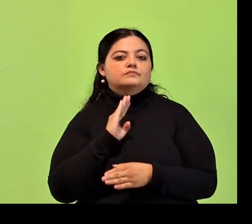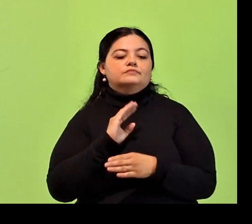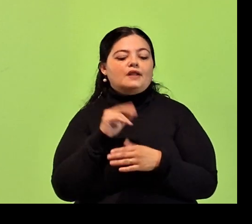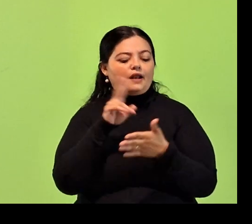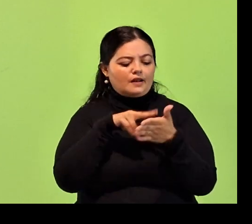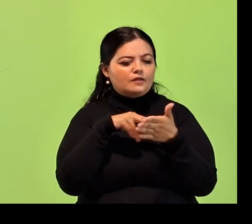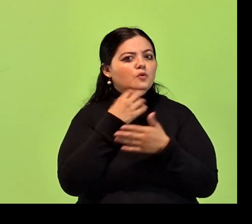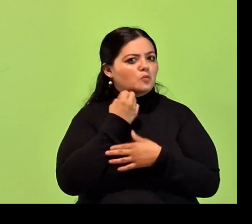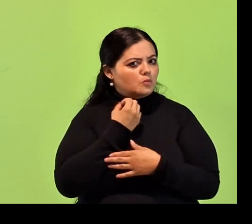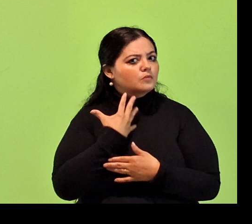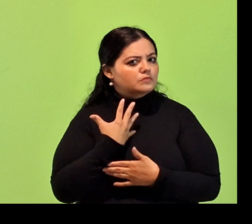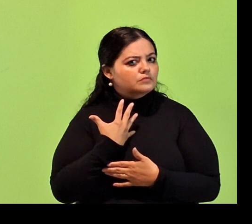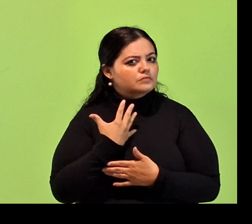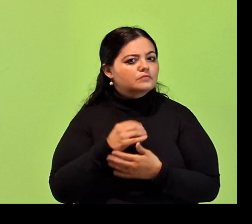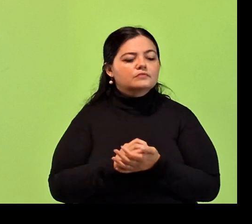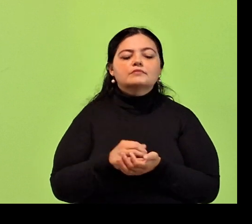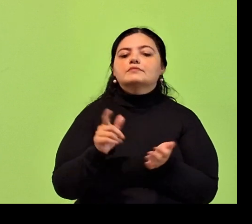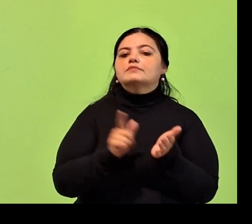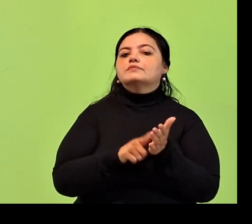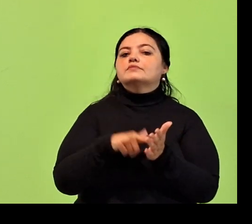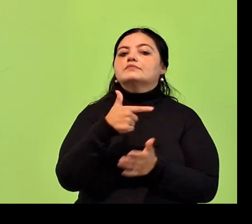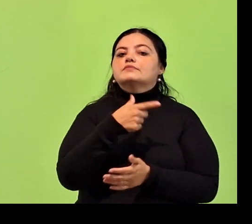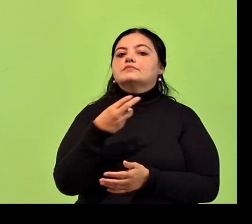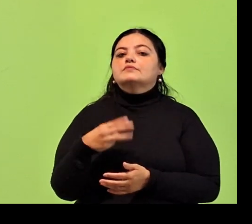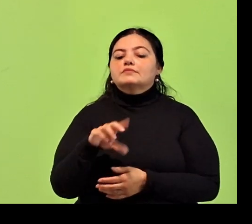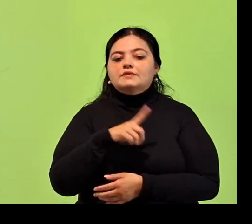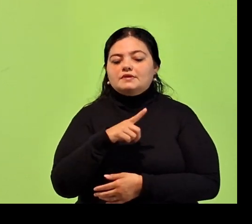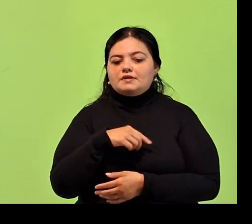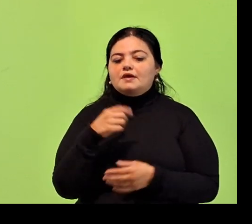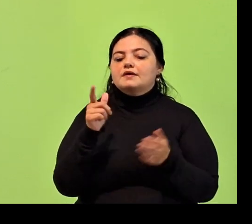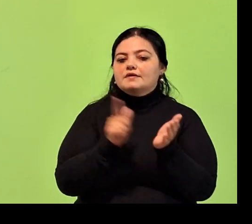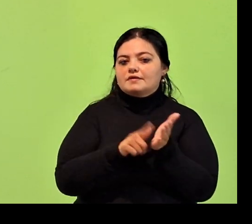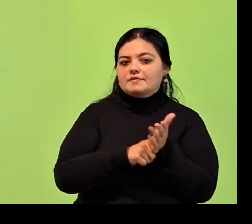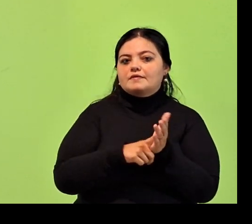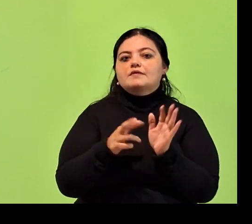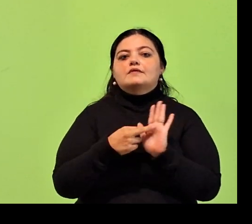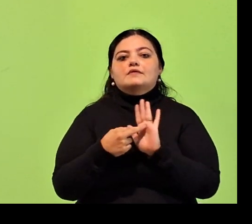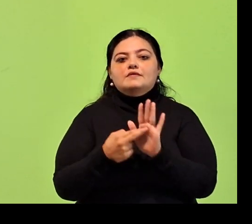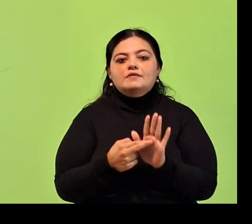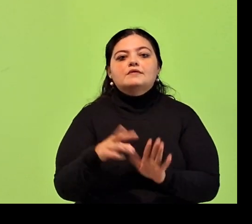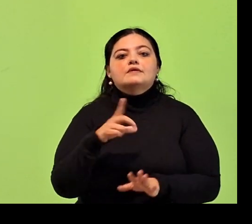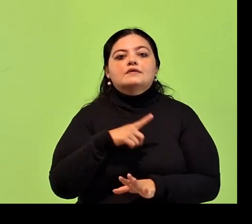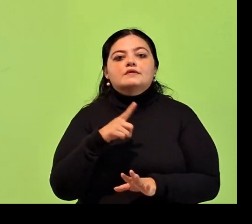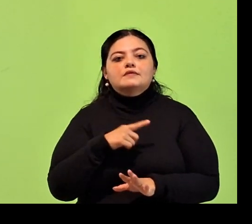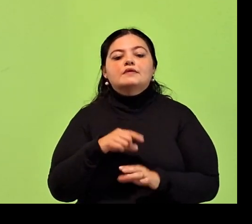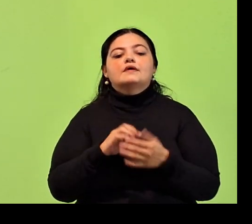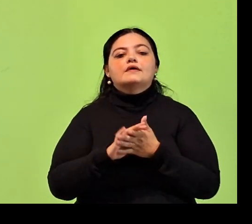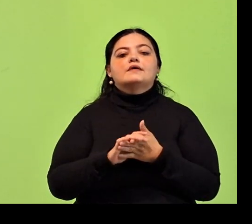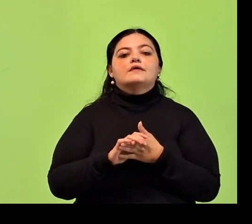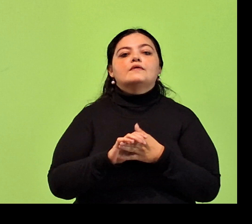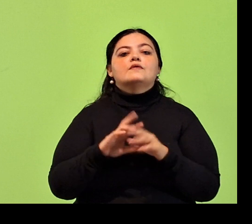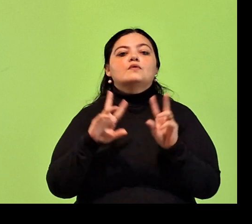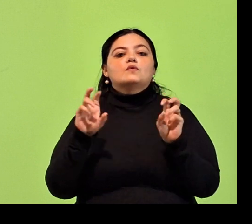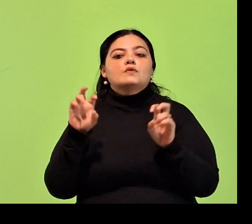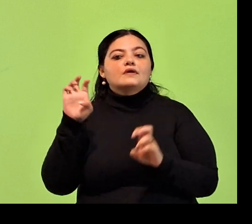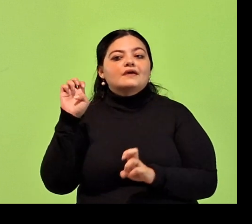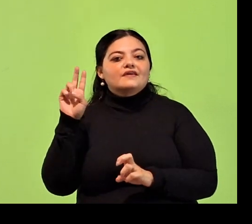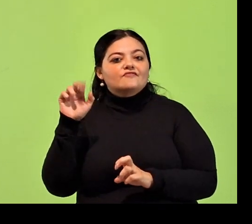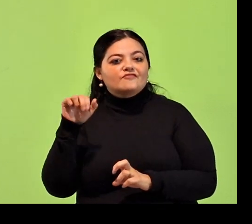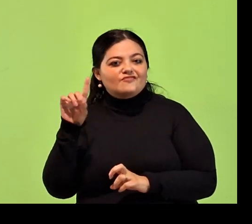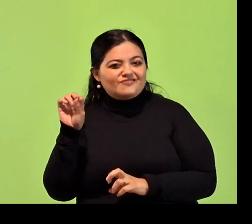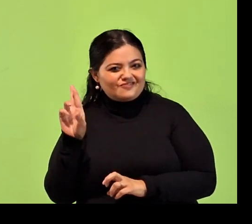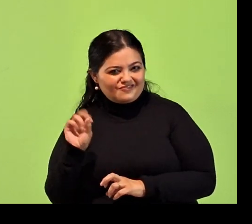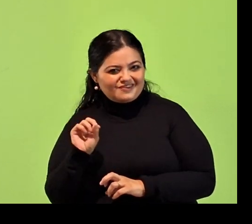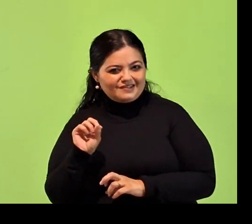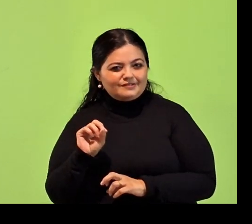boa. Na página 23, a gente tem mais uma página de referências, a gente cita o Projeto Humanos, o caso Evandro, que é o